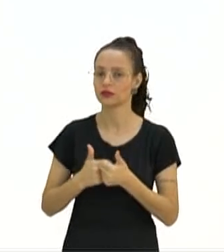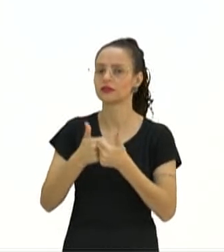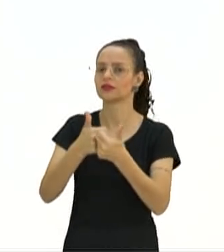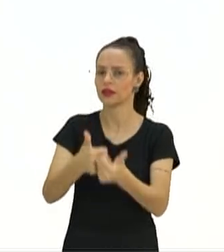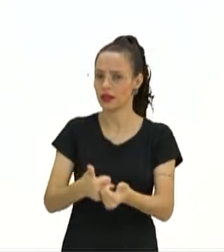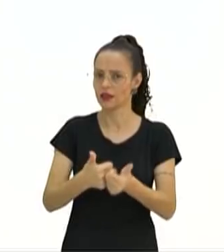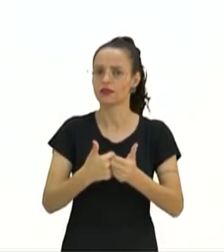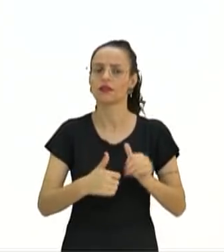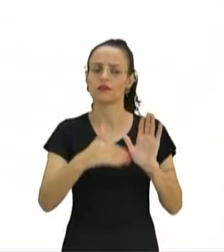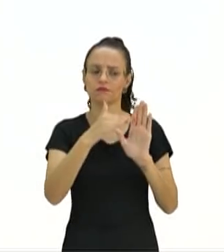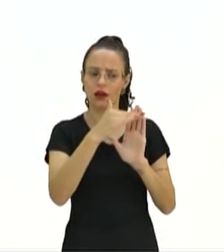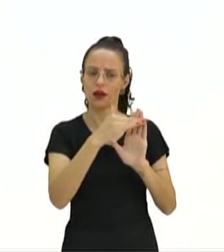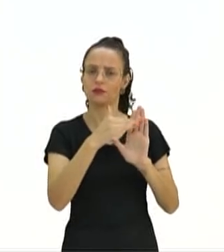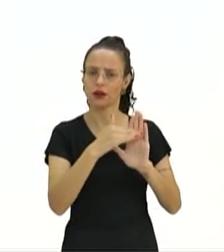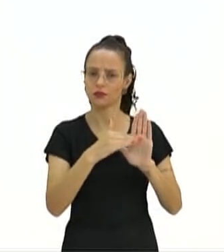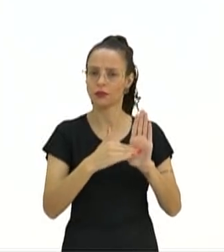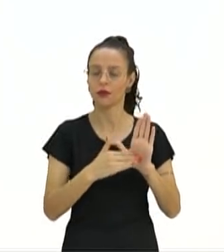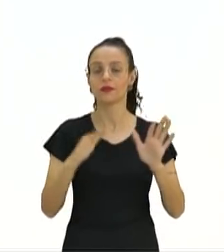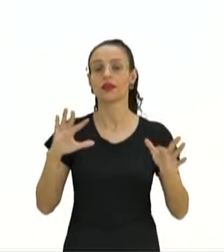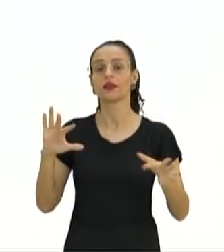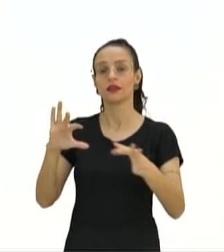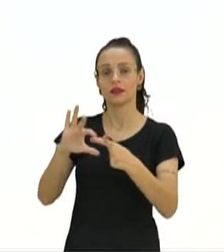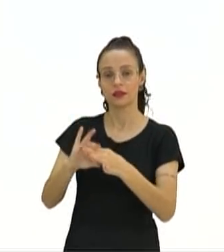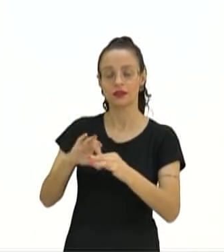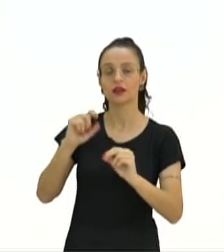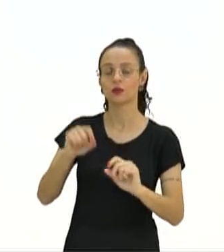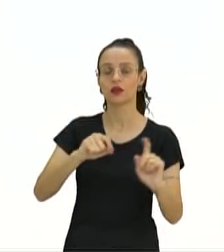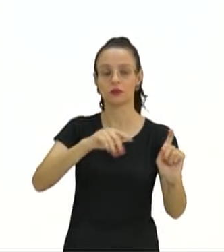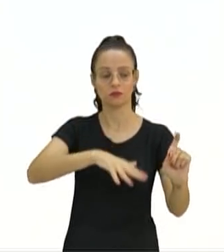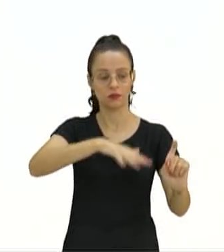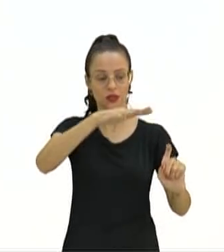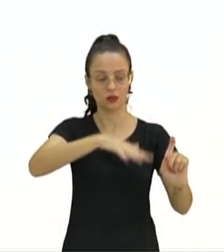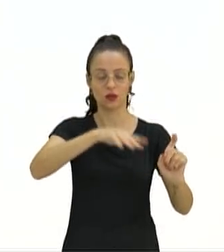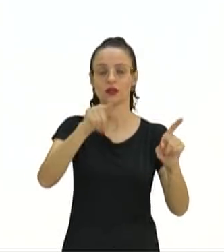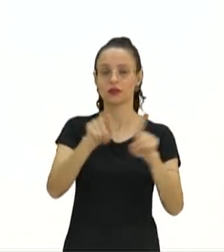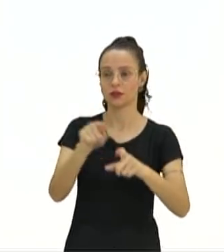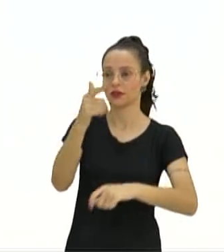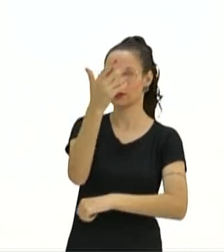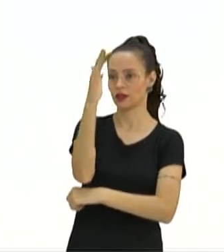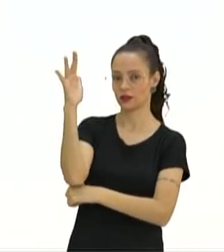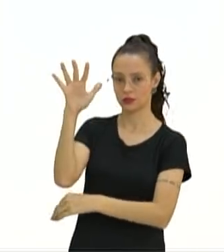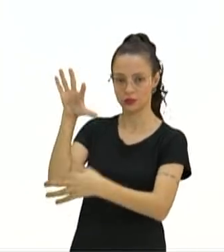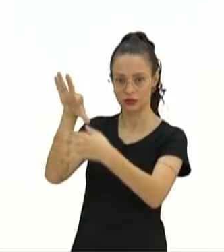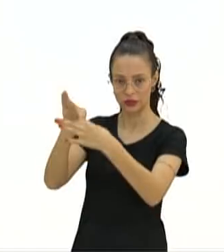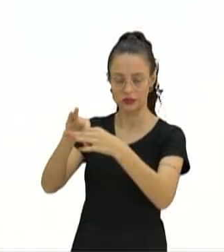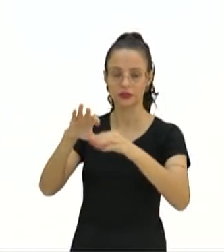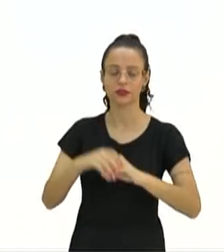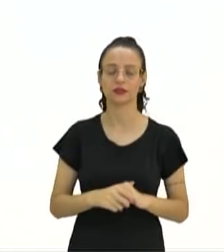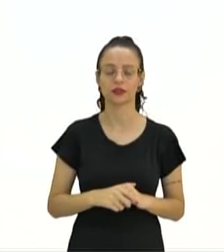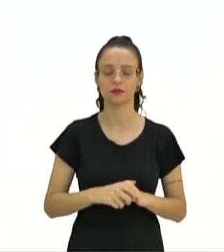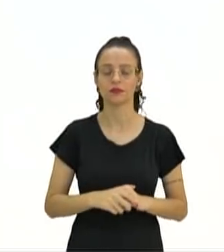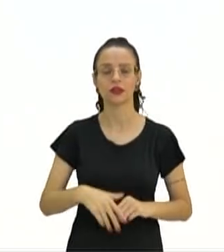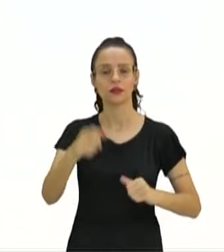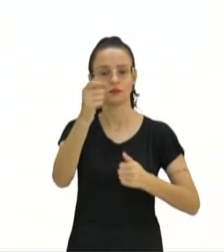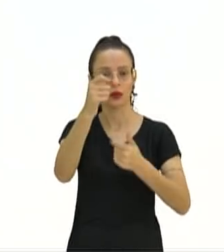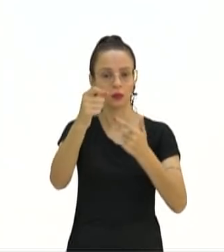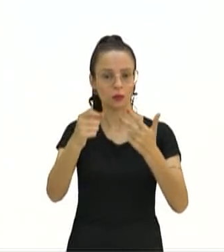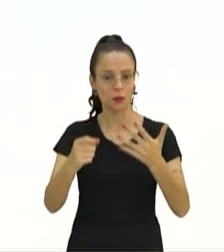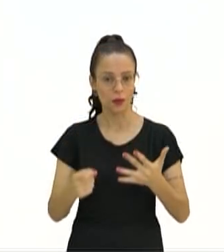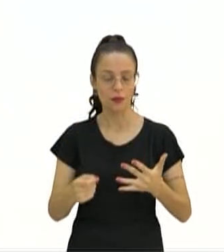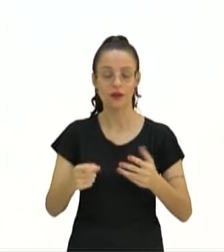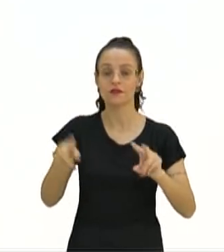padronagens. Eles estão ligados à mitologia e à natureza. elementos visuais que